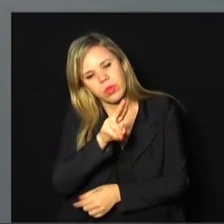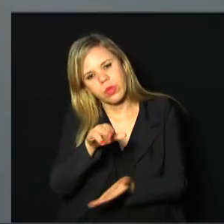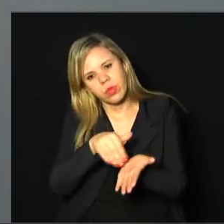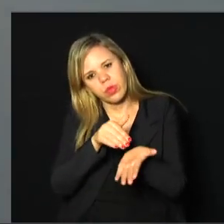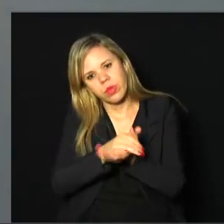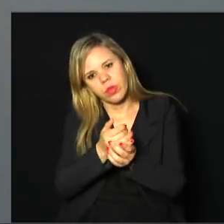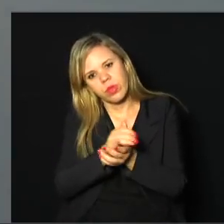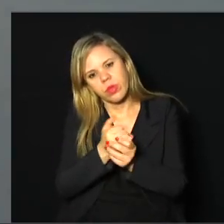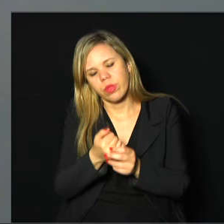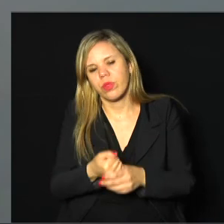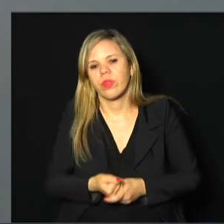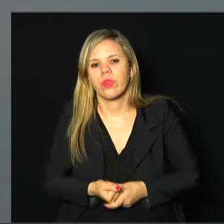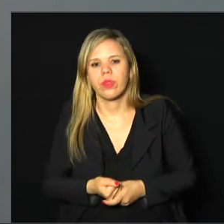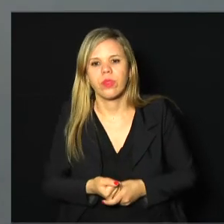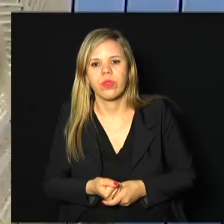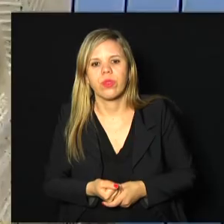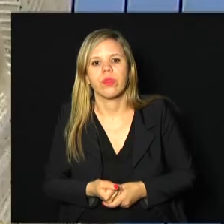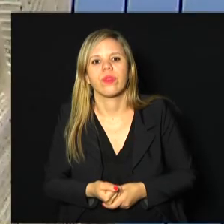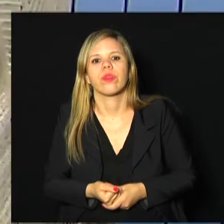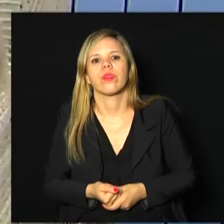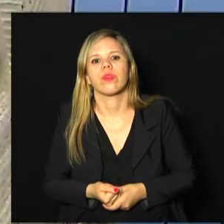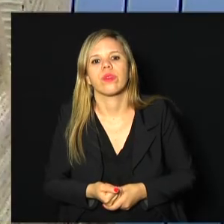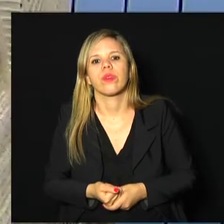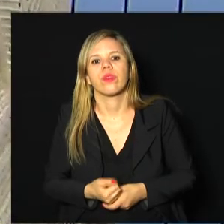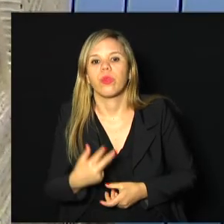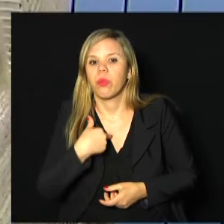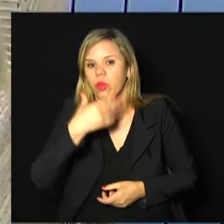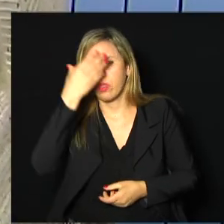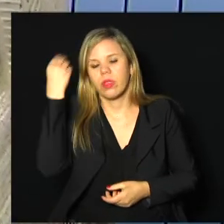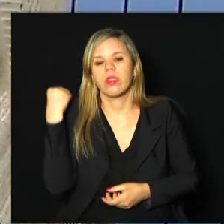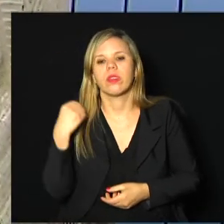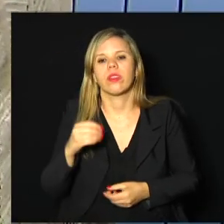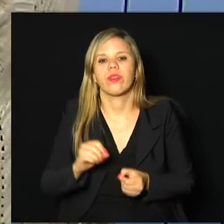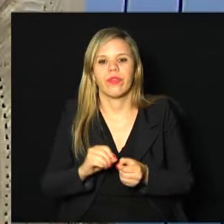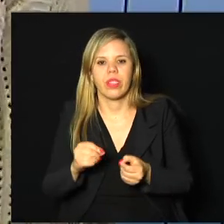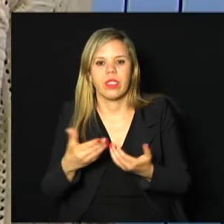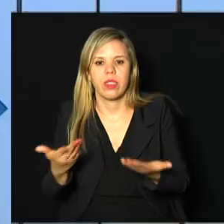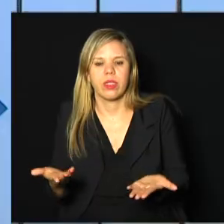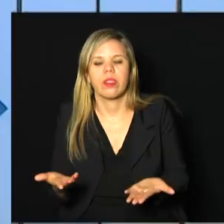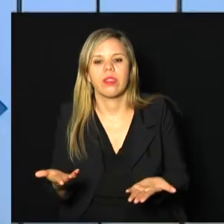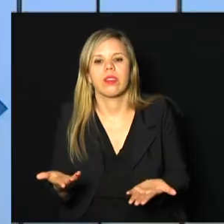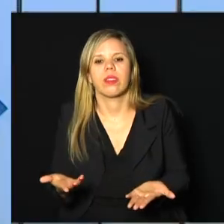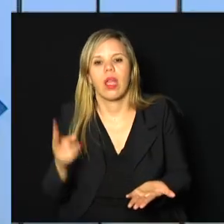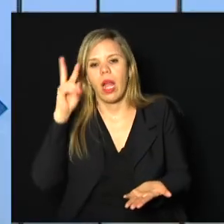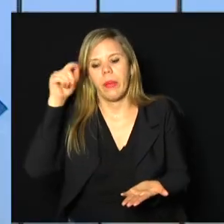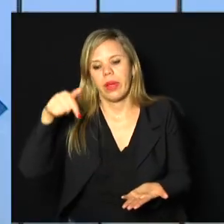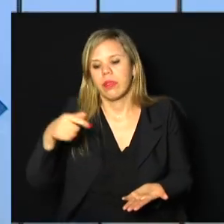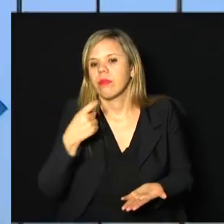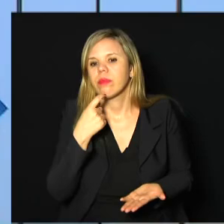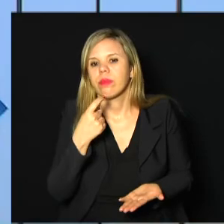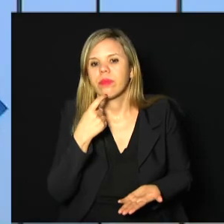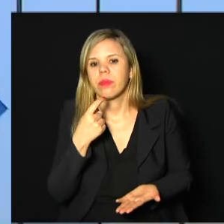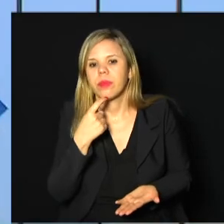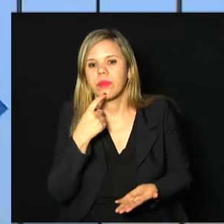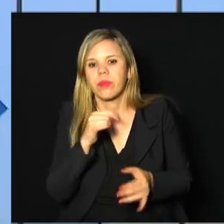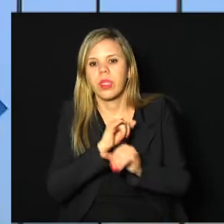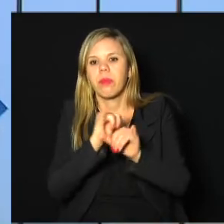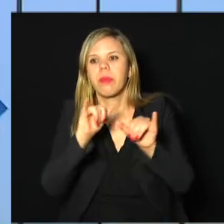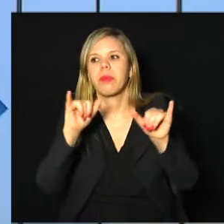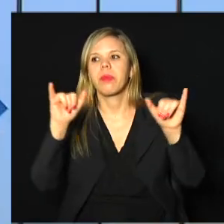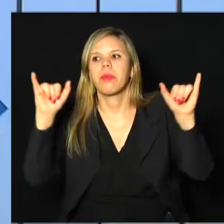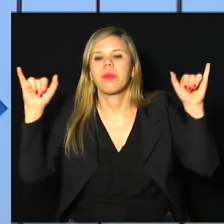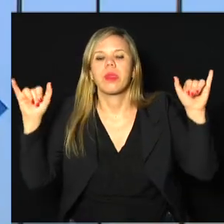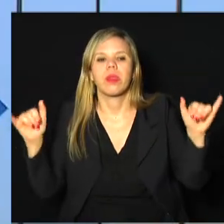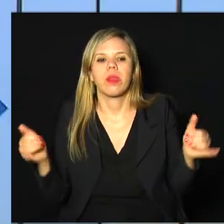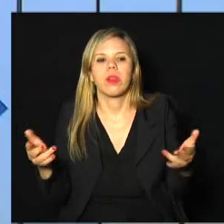também higienizar as suas mãos. Agora, então, até lembrando, a gente não deve deixar... de fazer, né, doutora? Até lembrando que aqui em Campinas, a campanha